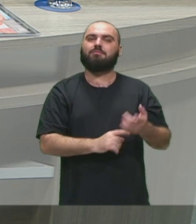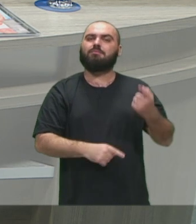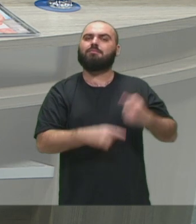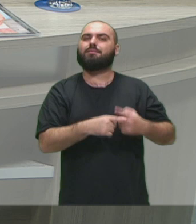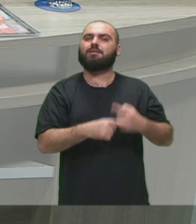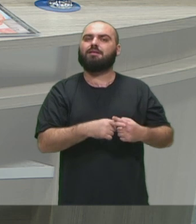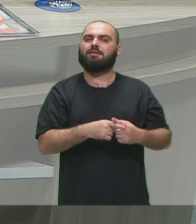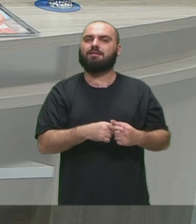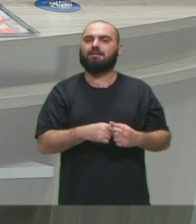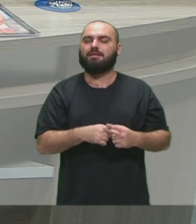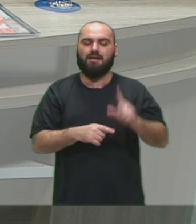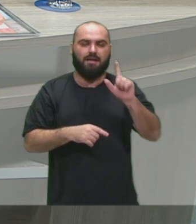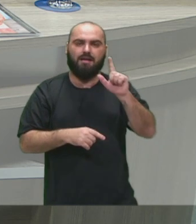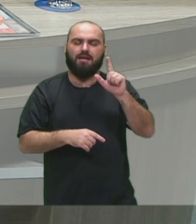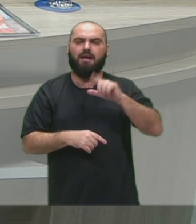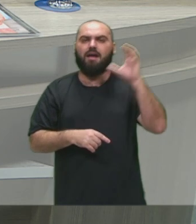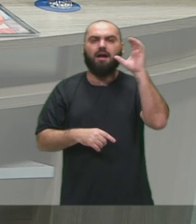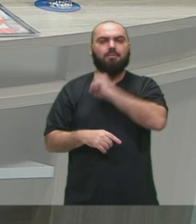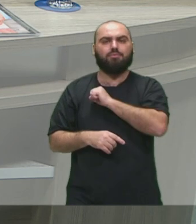tão rápido